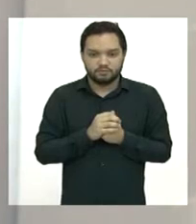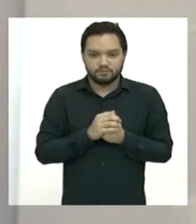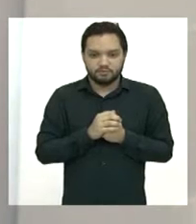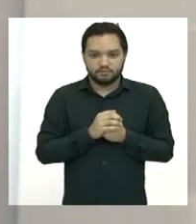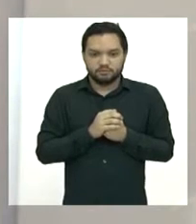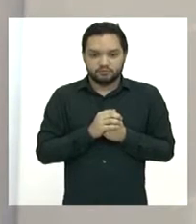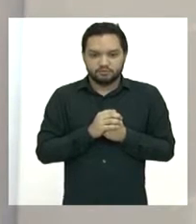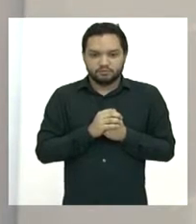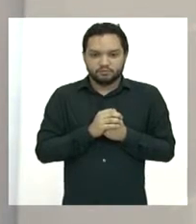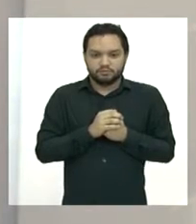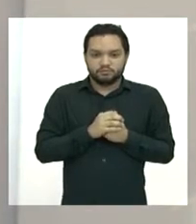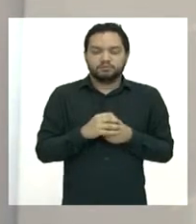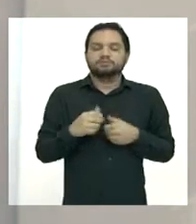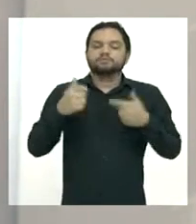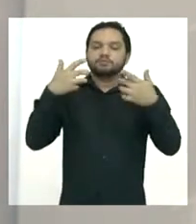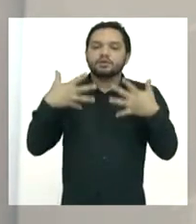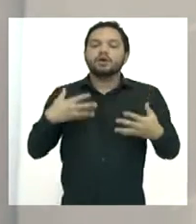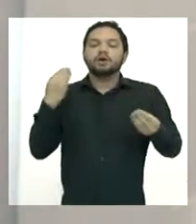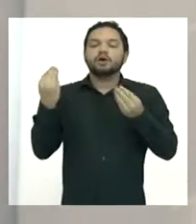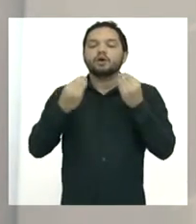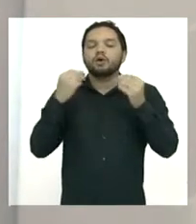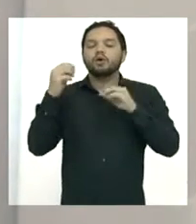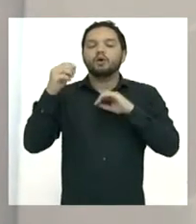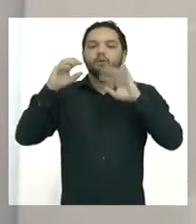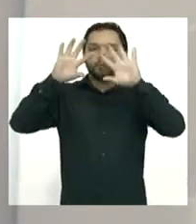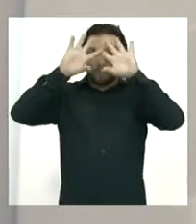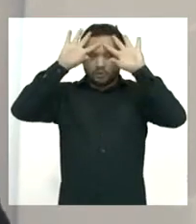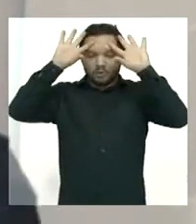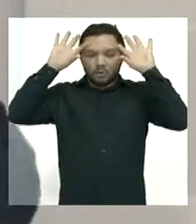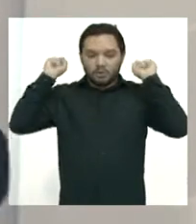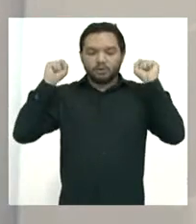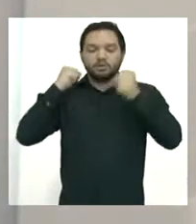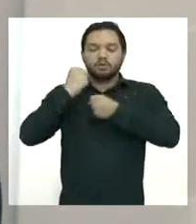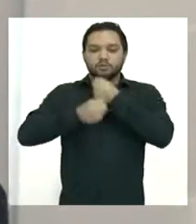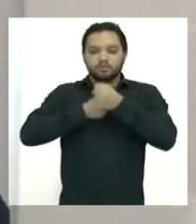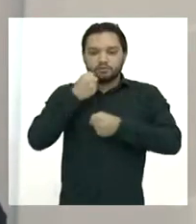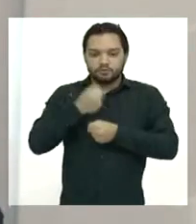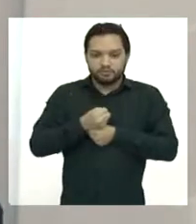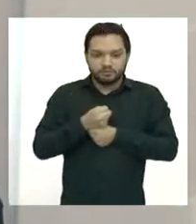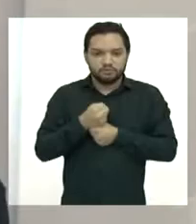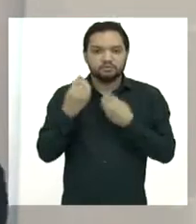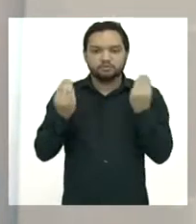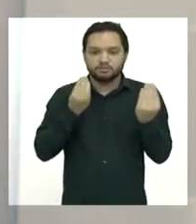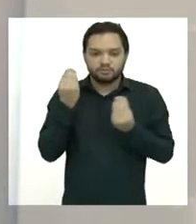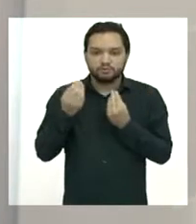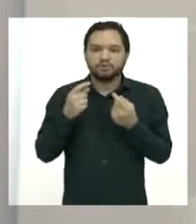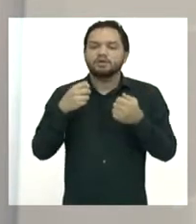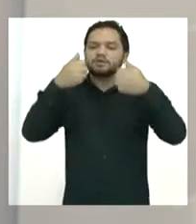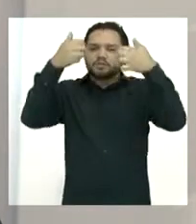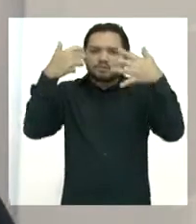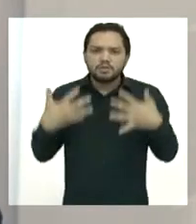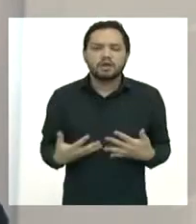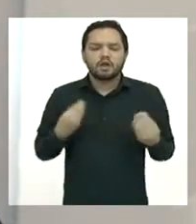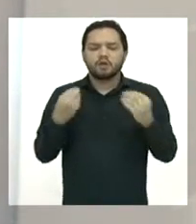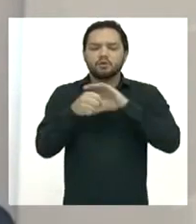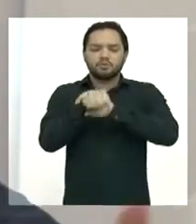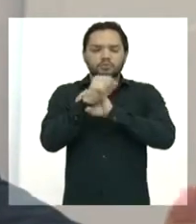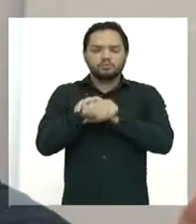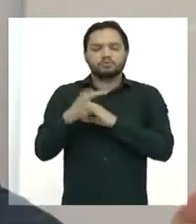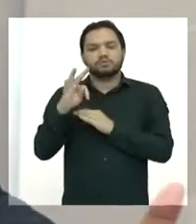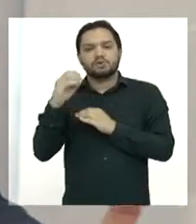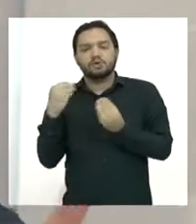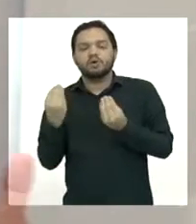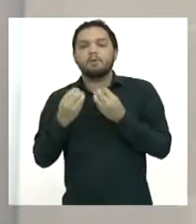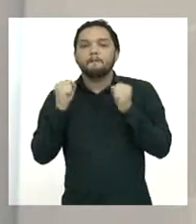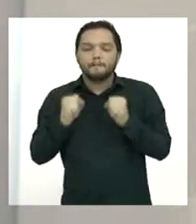a gestão do Conselho e mostrando um pouquinho mais, tirando essas dúvidas de o que é a terapia ocupacional, de o que é a fisioterapia, como ela pode ajudar e como